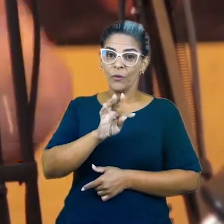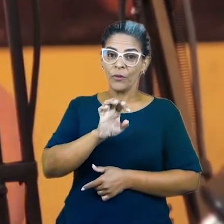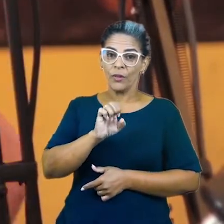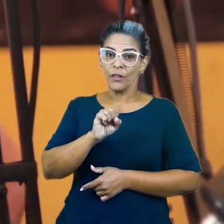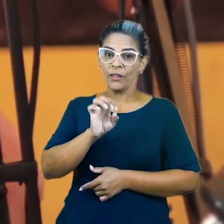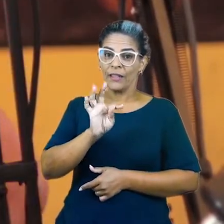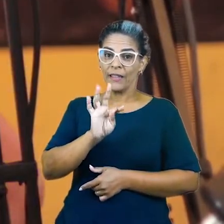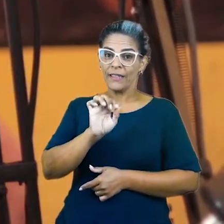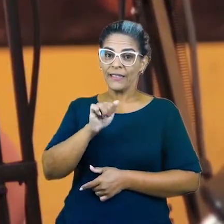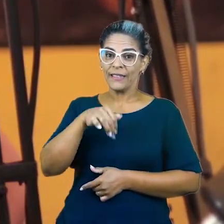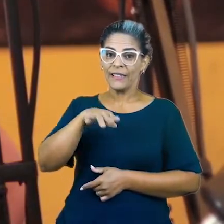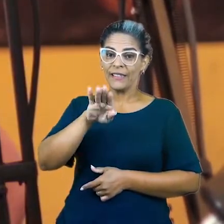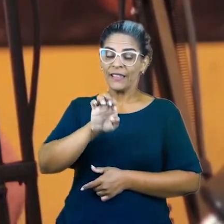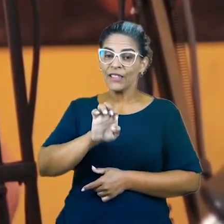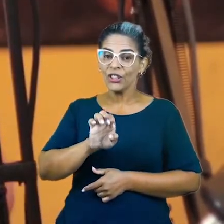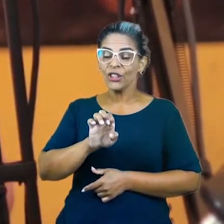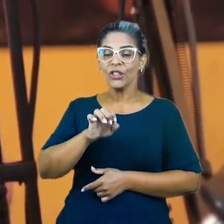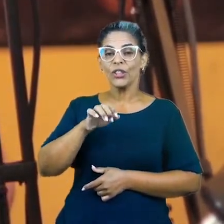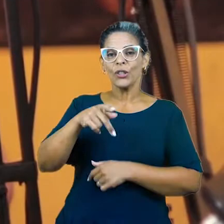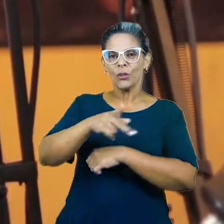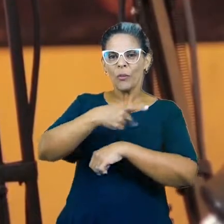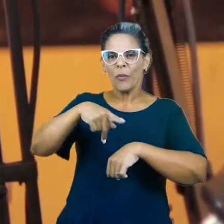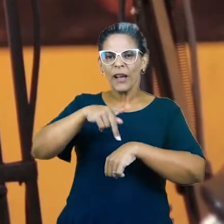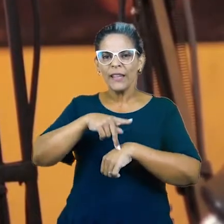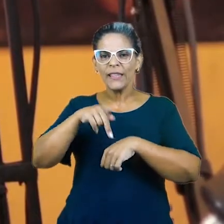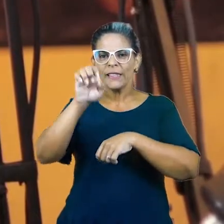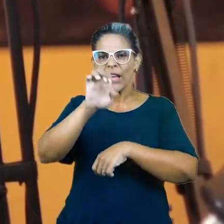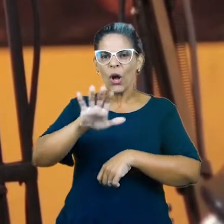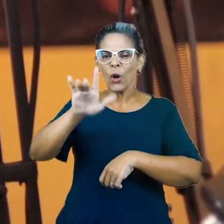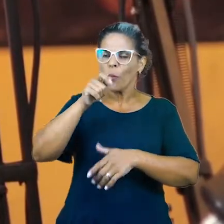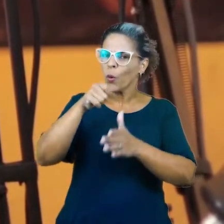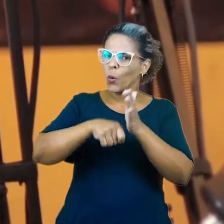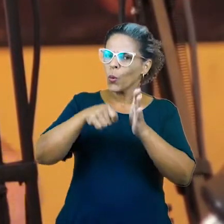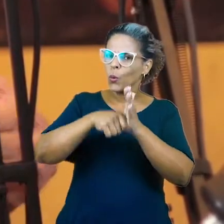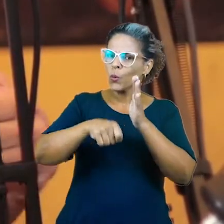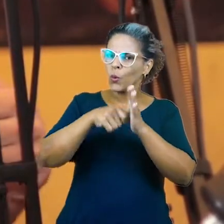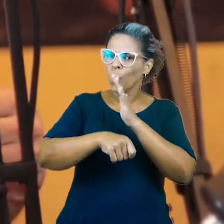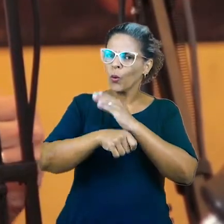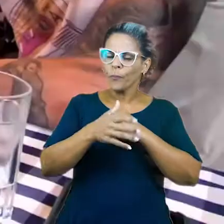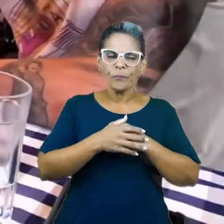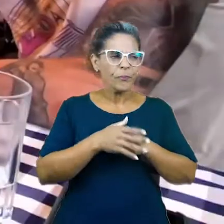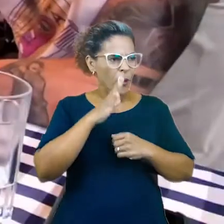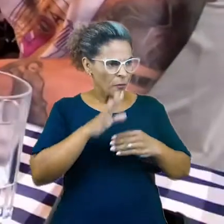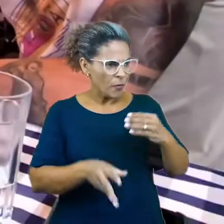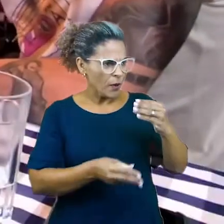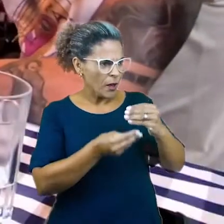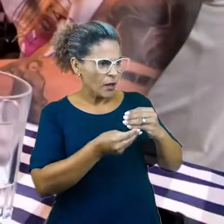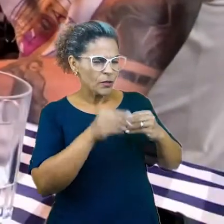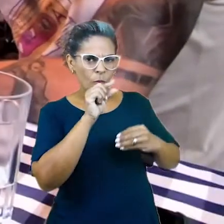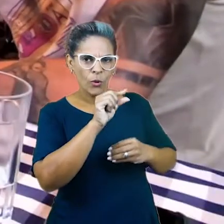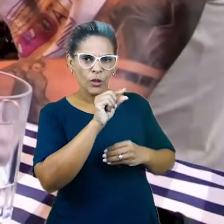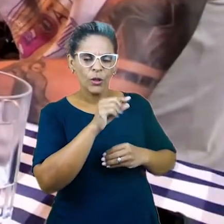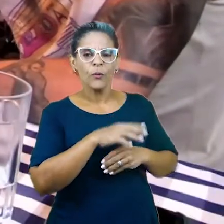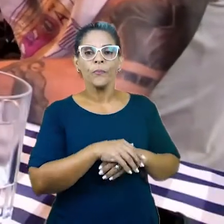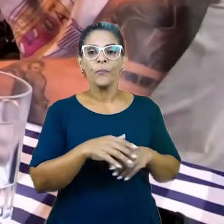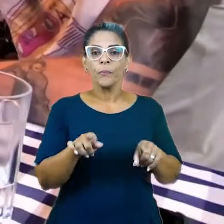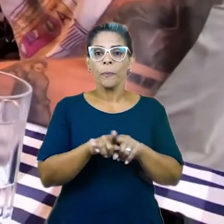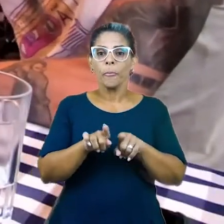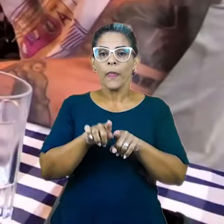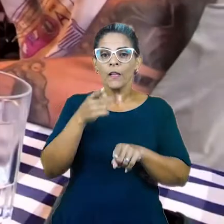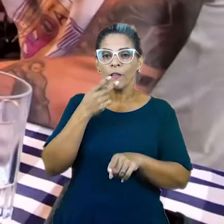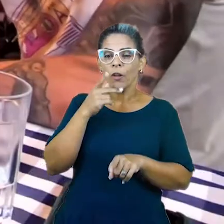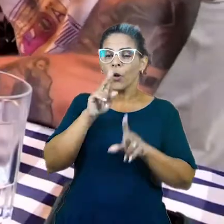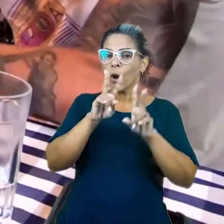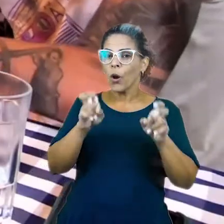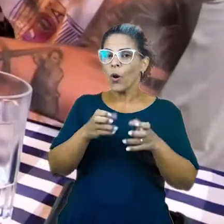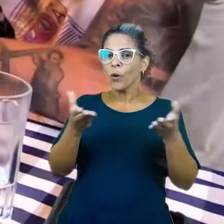ela historicamente, no nosso país e na Europa, no mundo, lutou por isso. Posso colocar só um componente na discussão para contribuir? Ah. A gente pega. O senhor